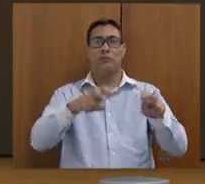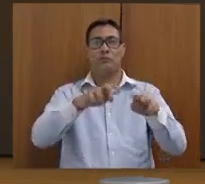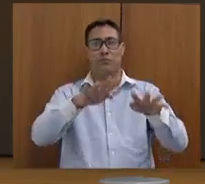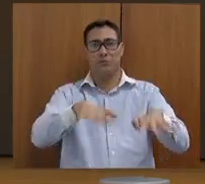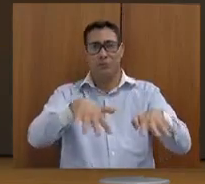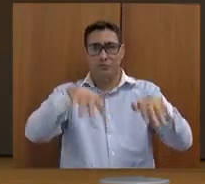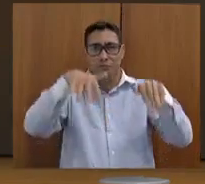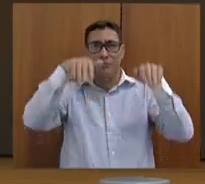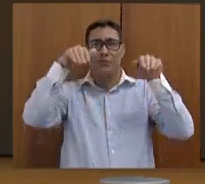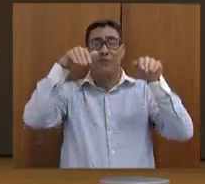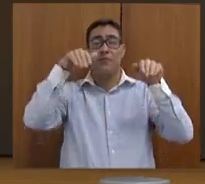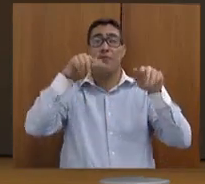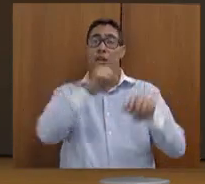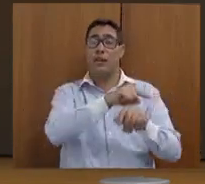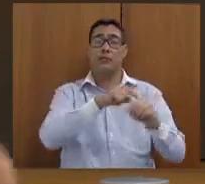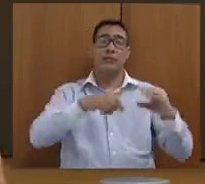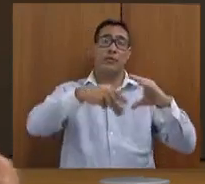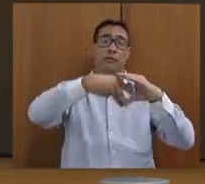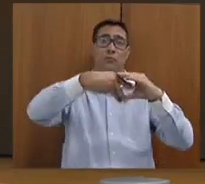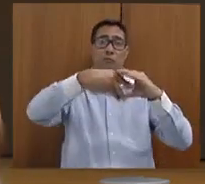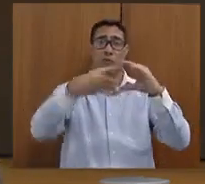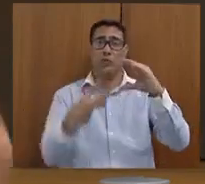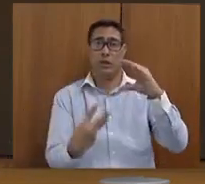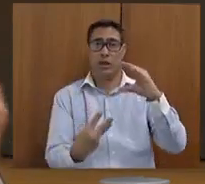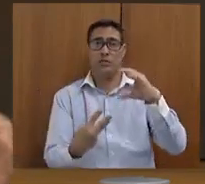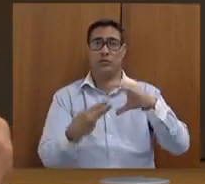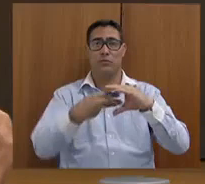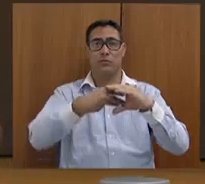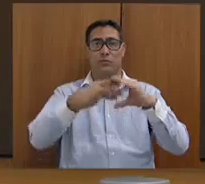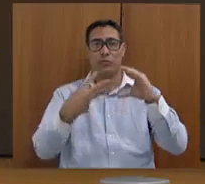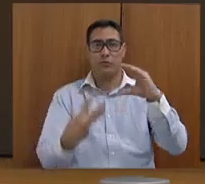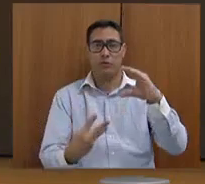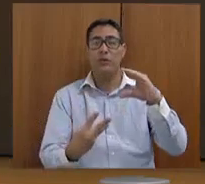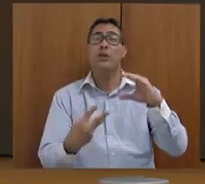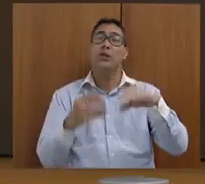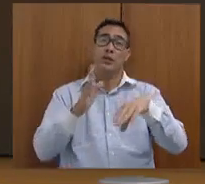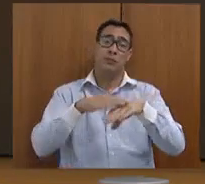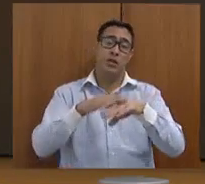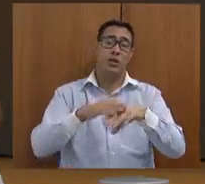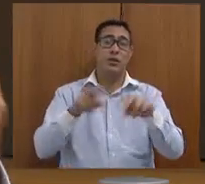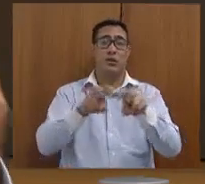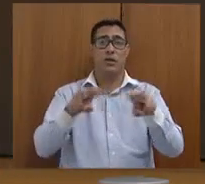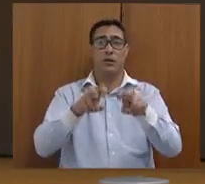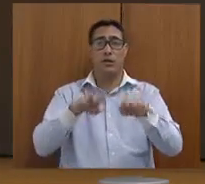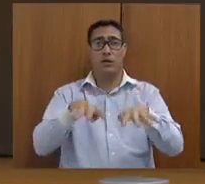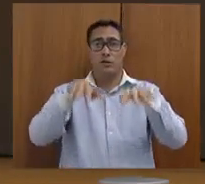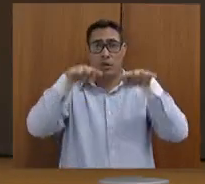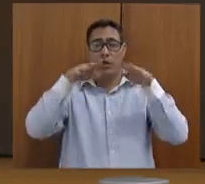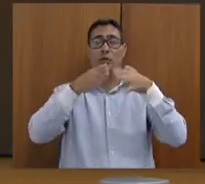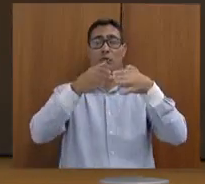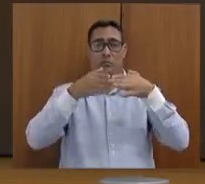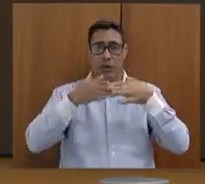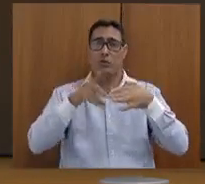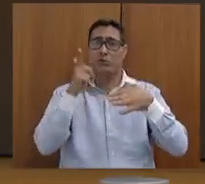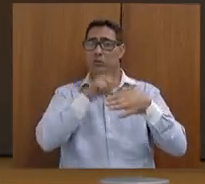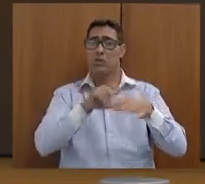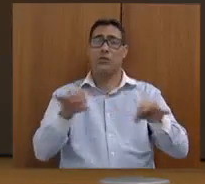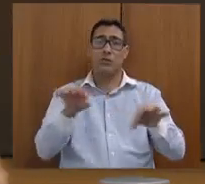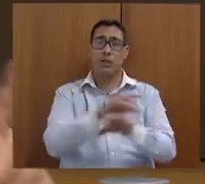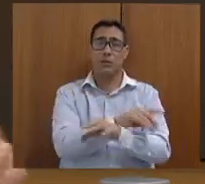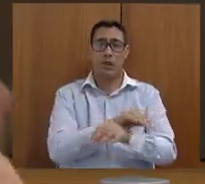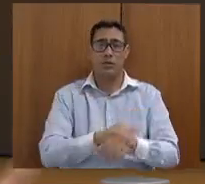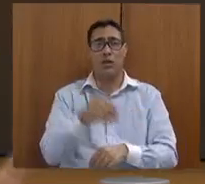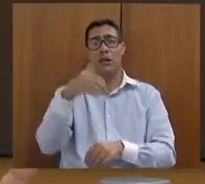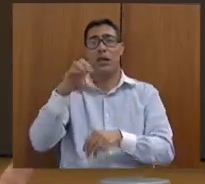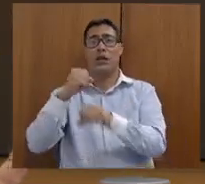Claros não é um unimontes Montes Claros te pede que esse auditório seja terminado tem 10 anos